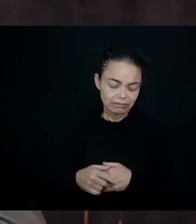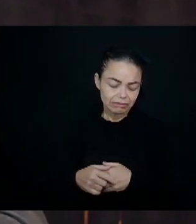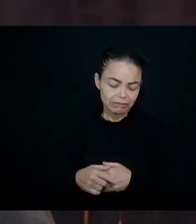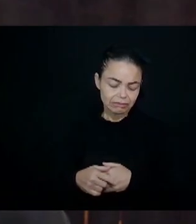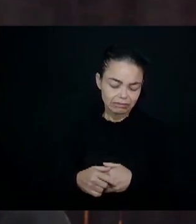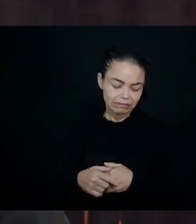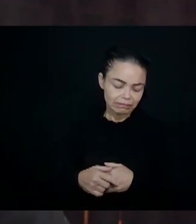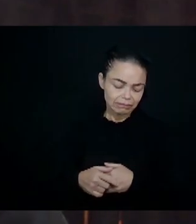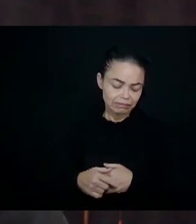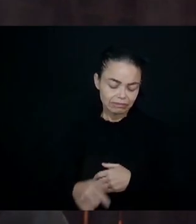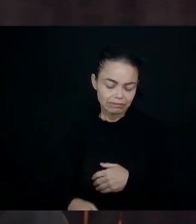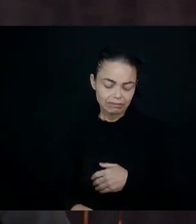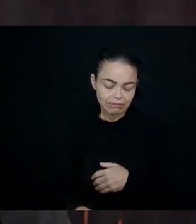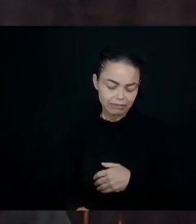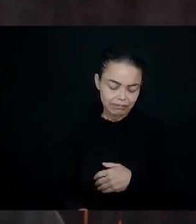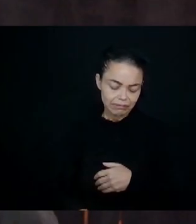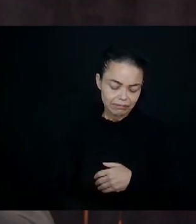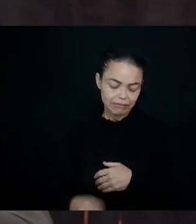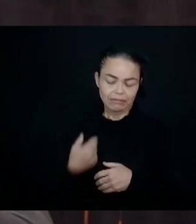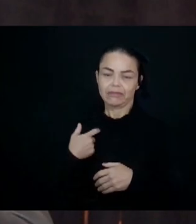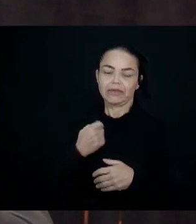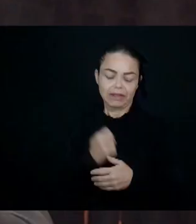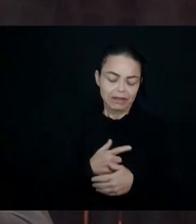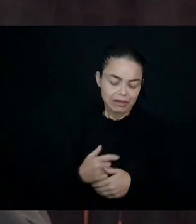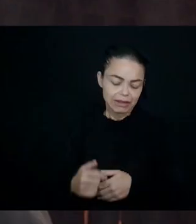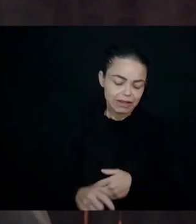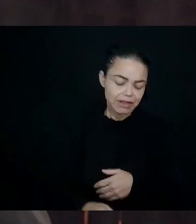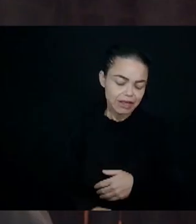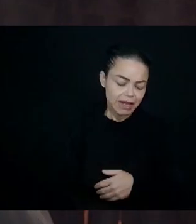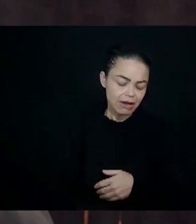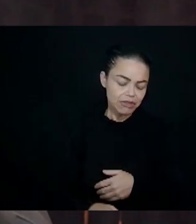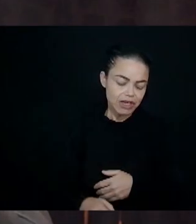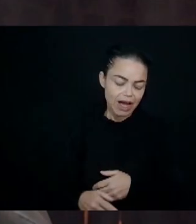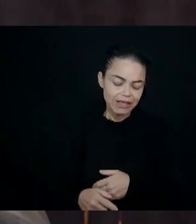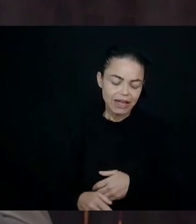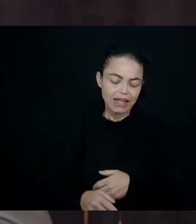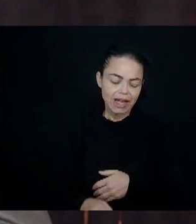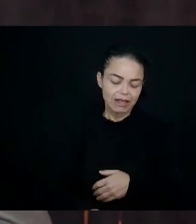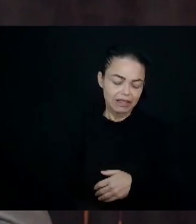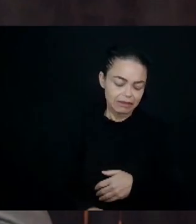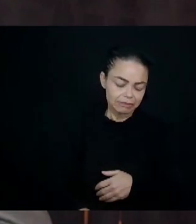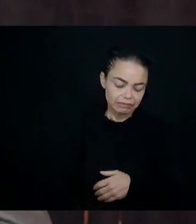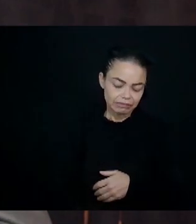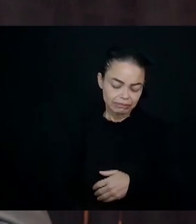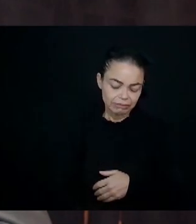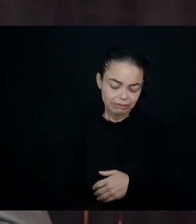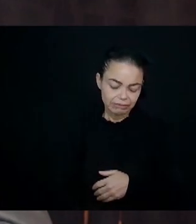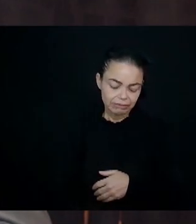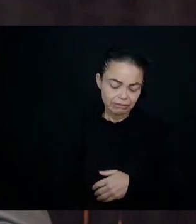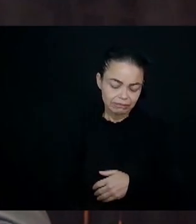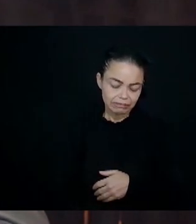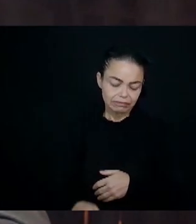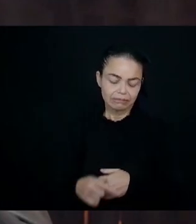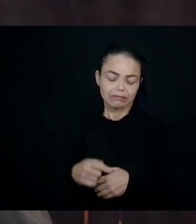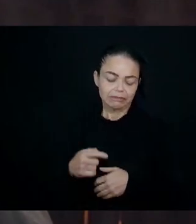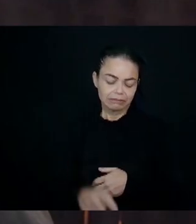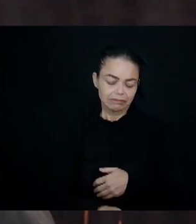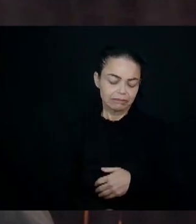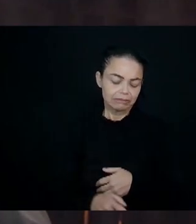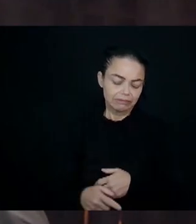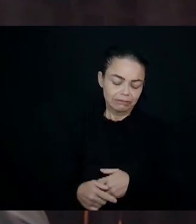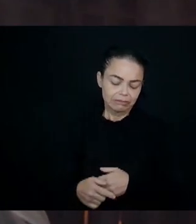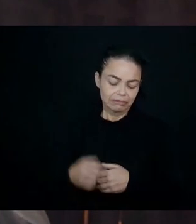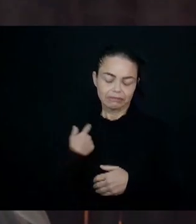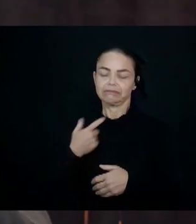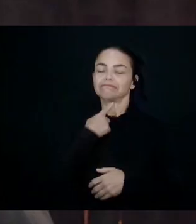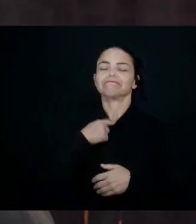perdendo o controle. Essa sensação de achar, essa busca, né, pela figurinha desejada, ele vai